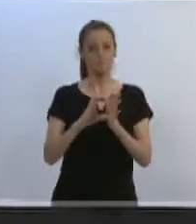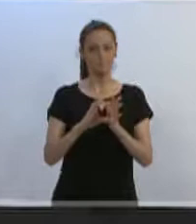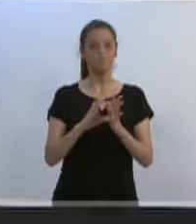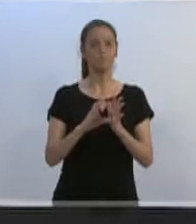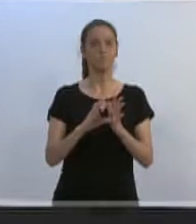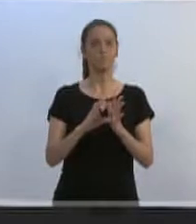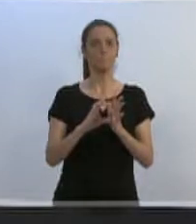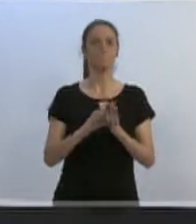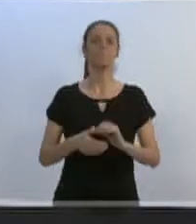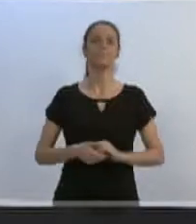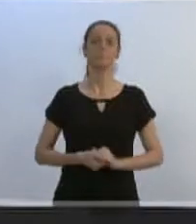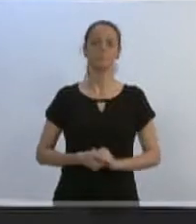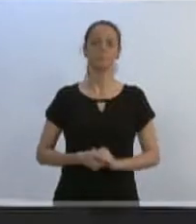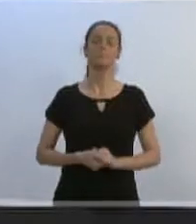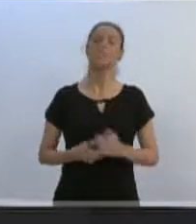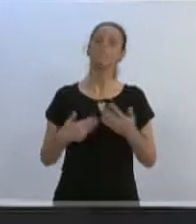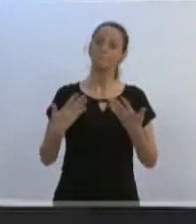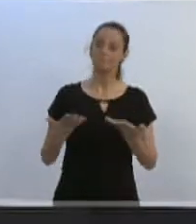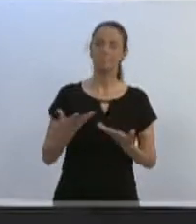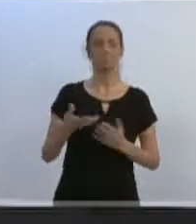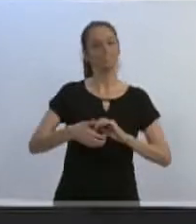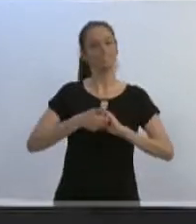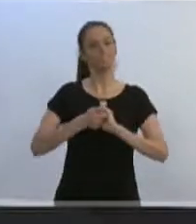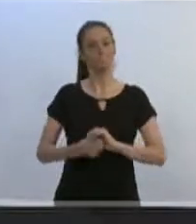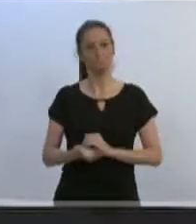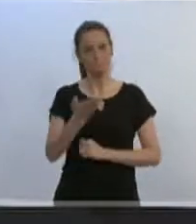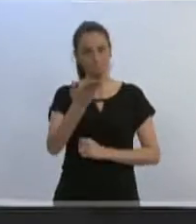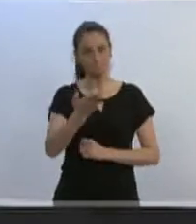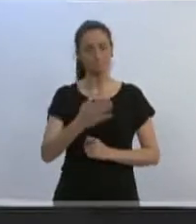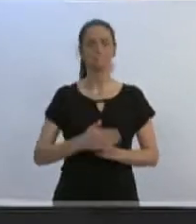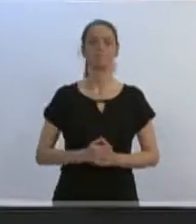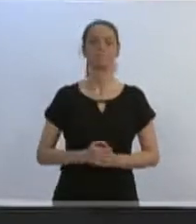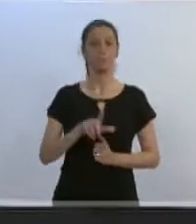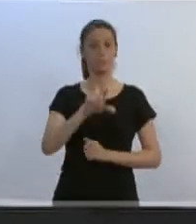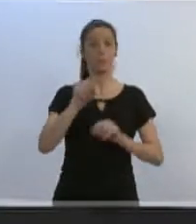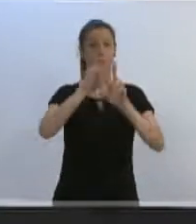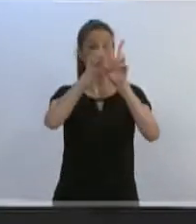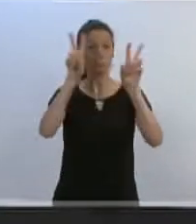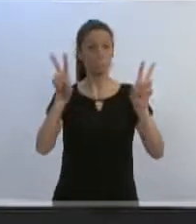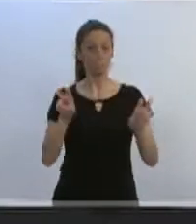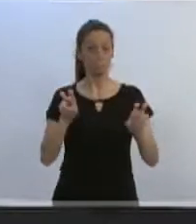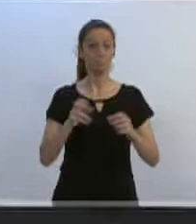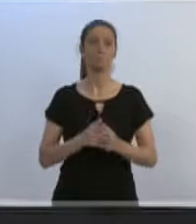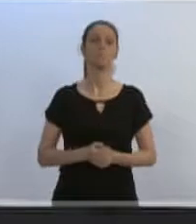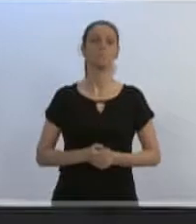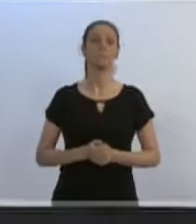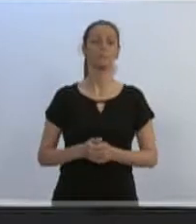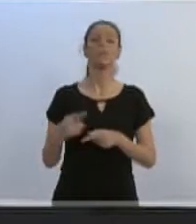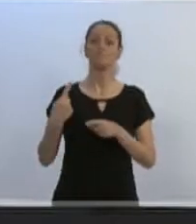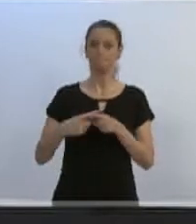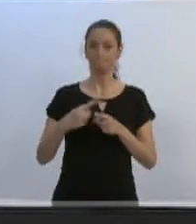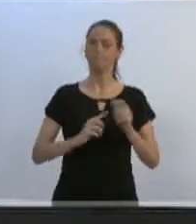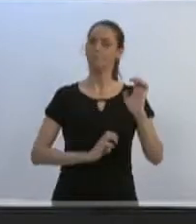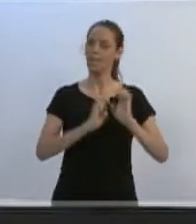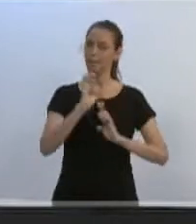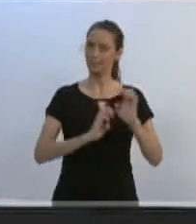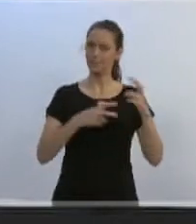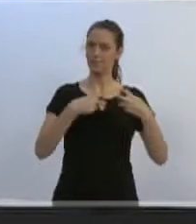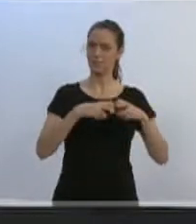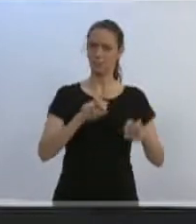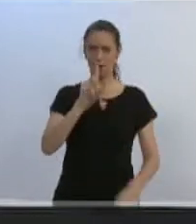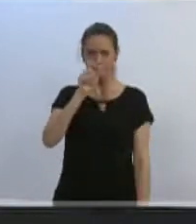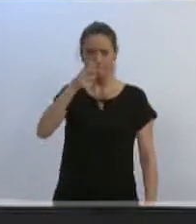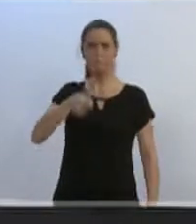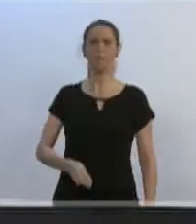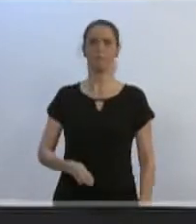caminha eu queria parabenizar a vossa excelência pela temática até porque uma empresa que afirma